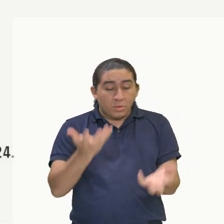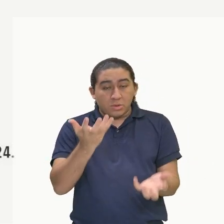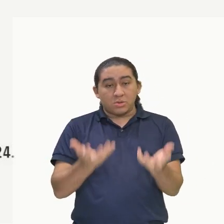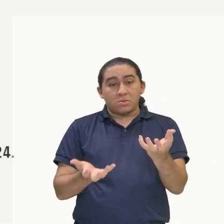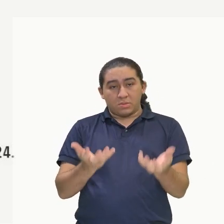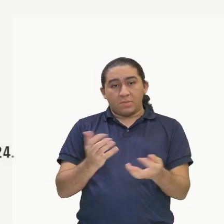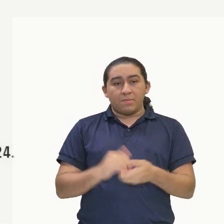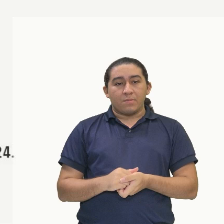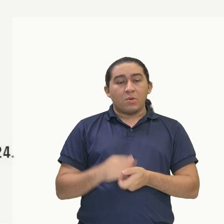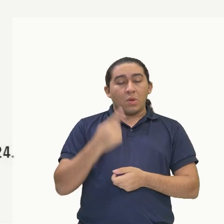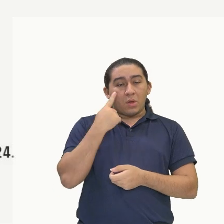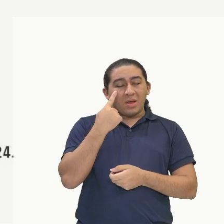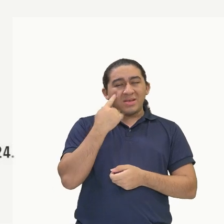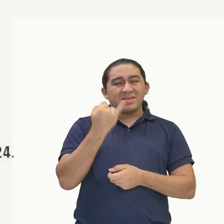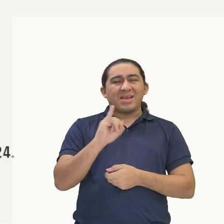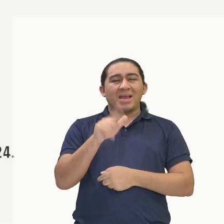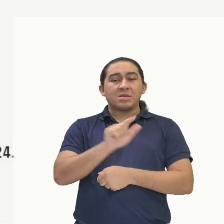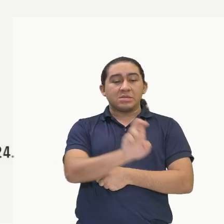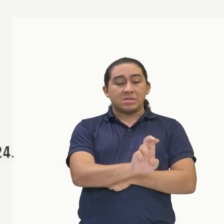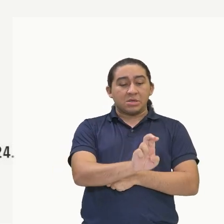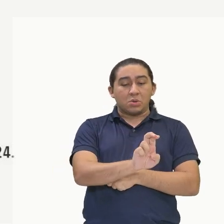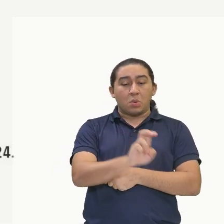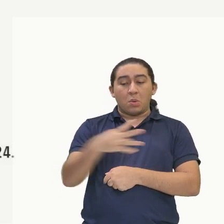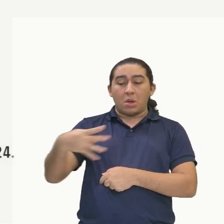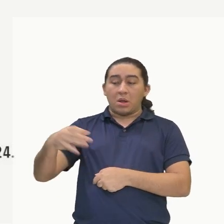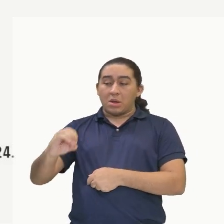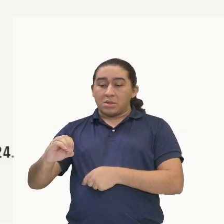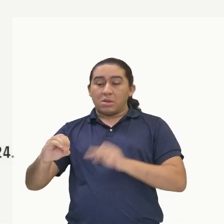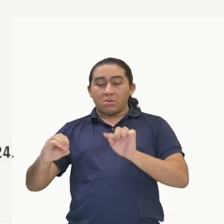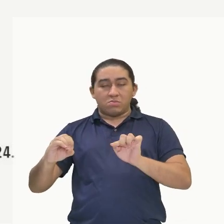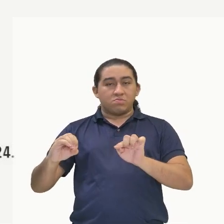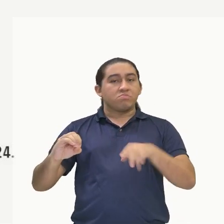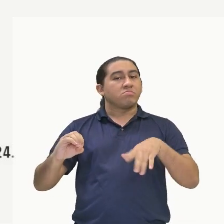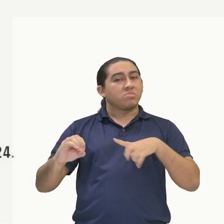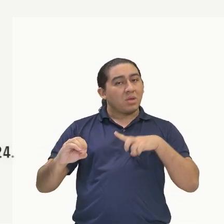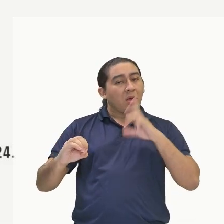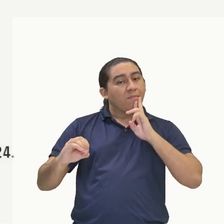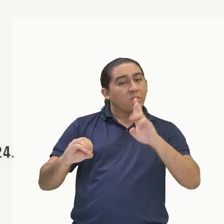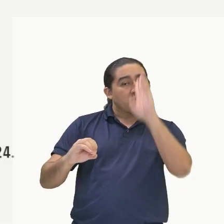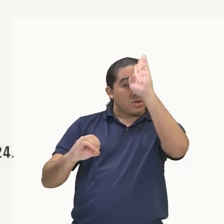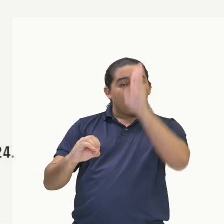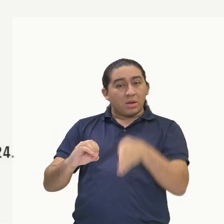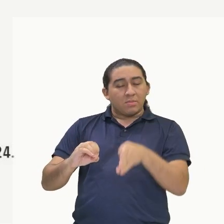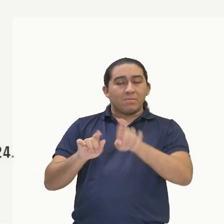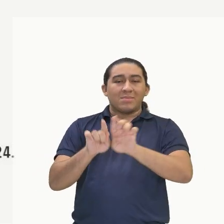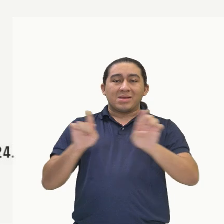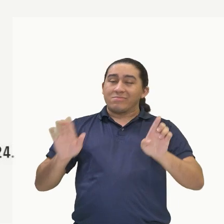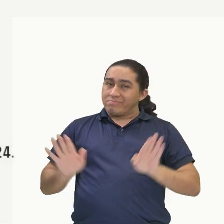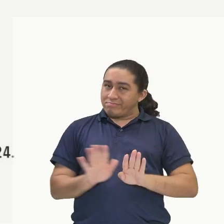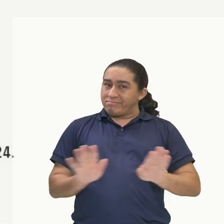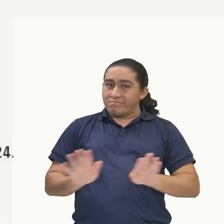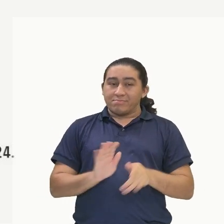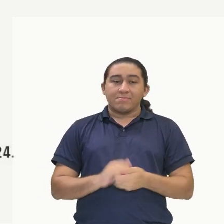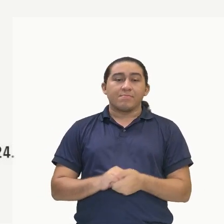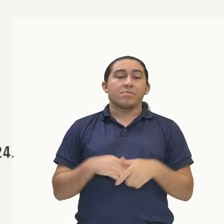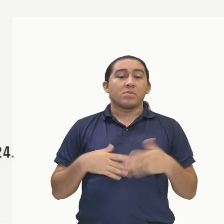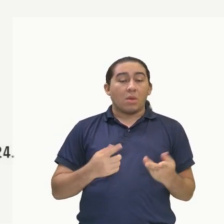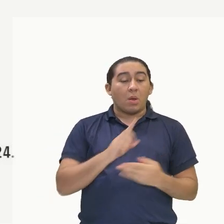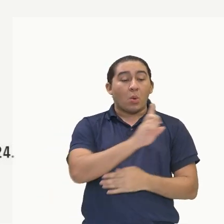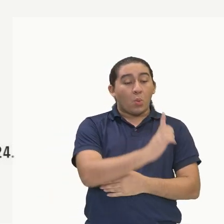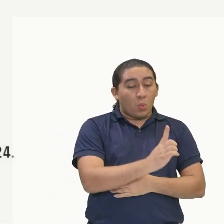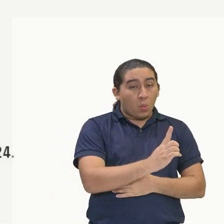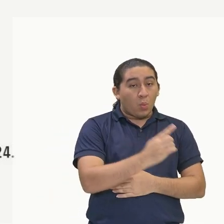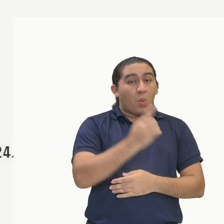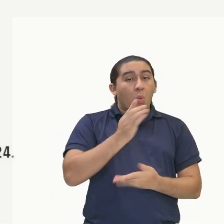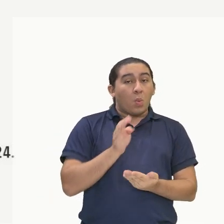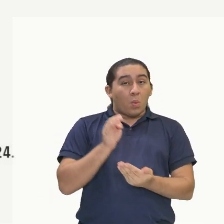fosse 5 para 40 e tivesse uma proporção, eu iria nela. Mas não é o caso. Então, aqui, a proporção está 1